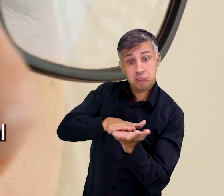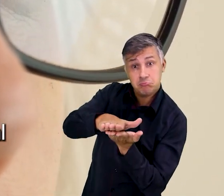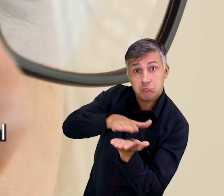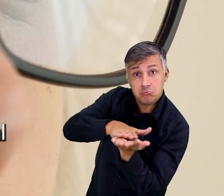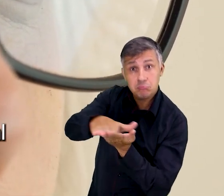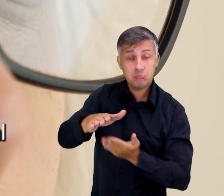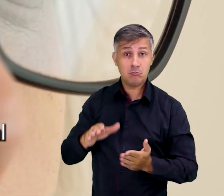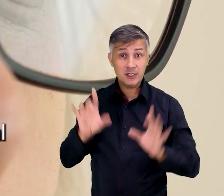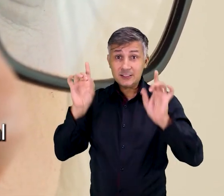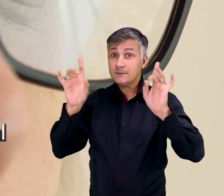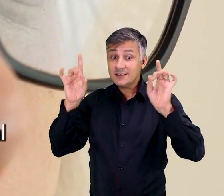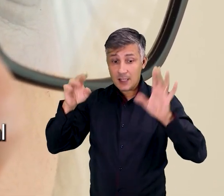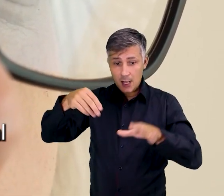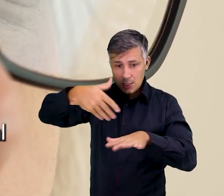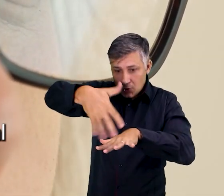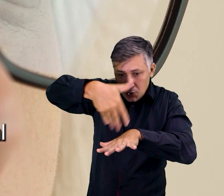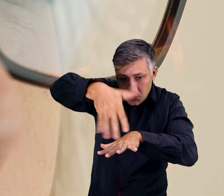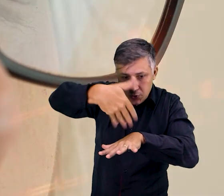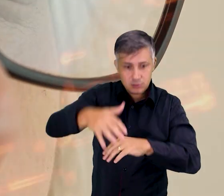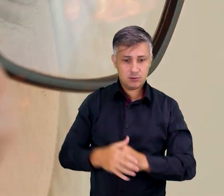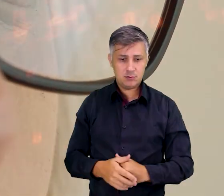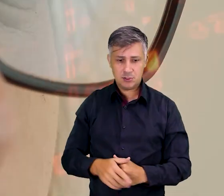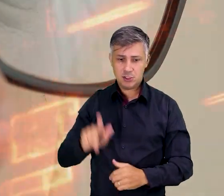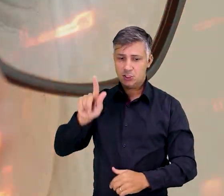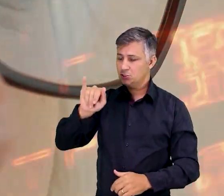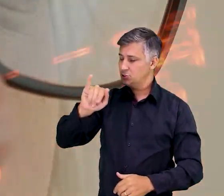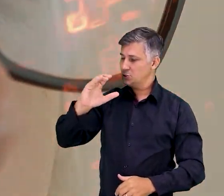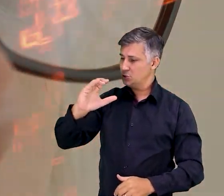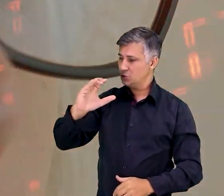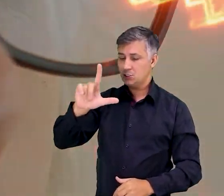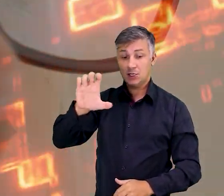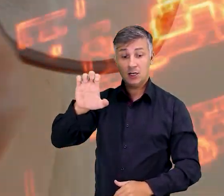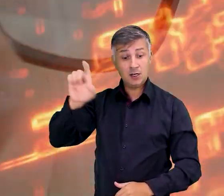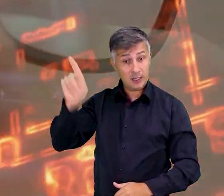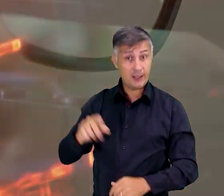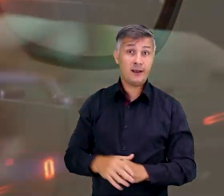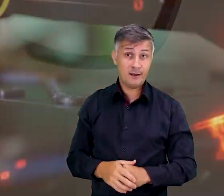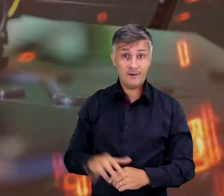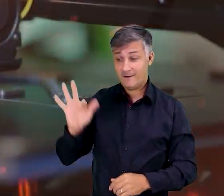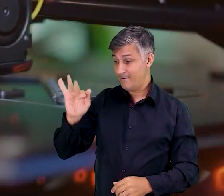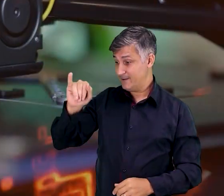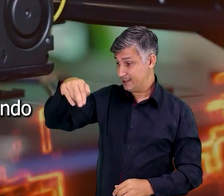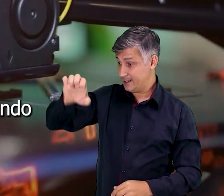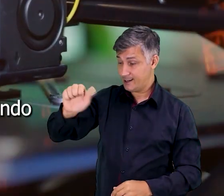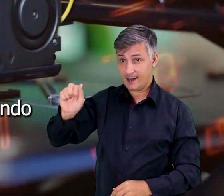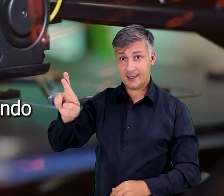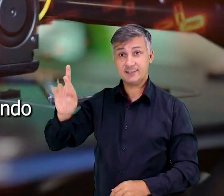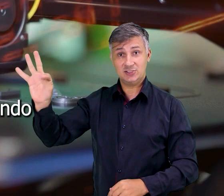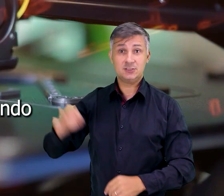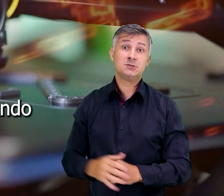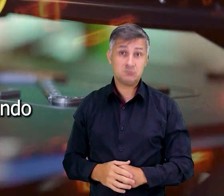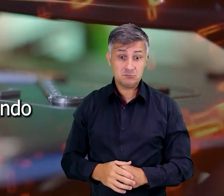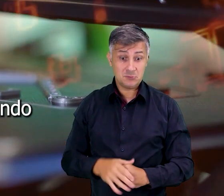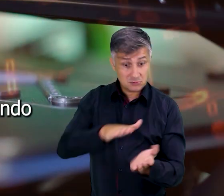impressoras especializadas em pigmentação natural, giclée, usando o processo fine art, impressoras